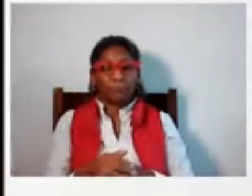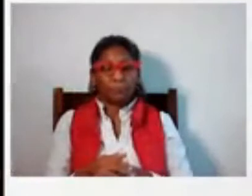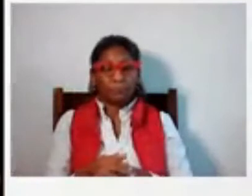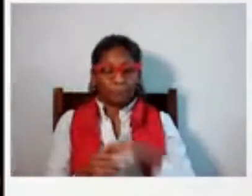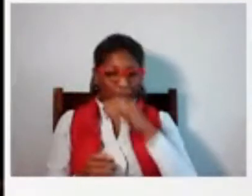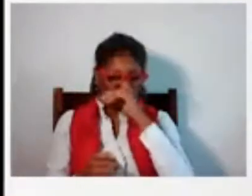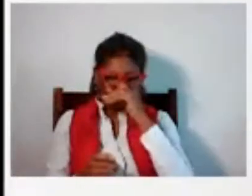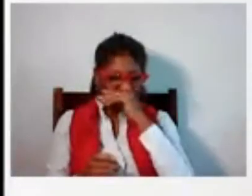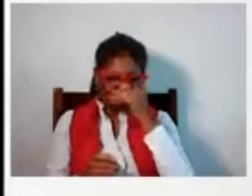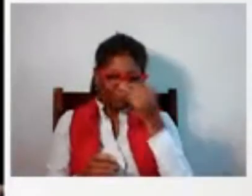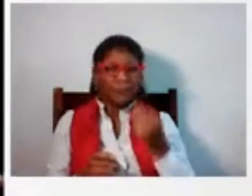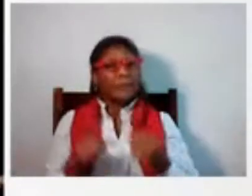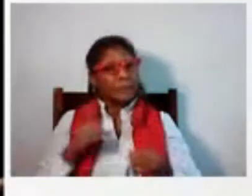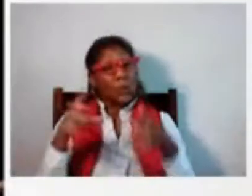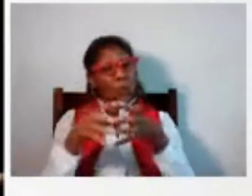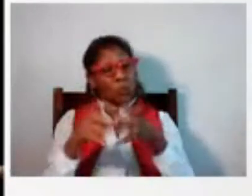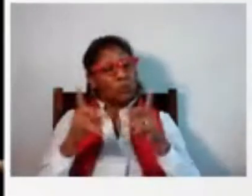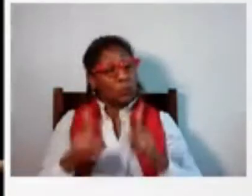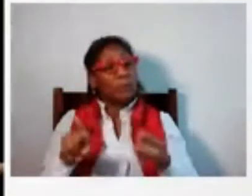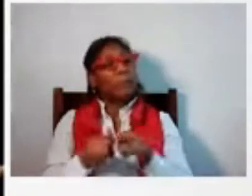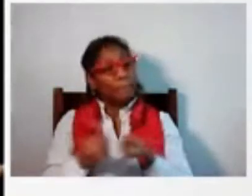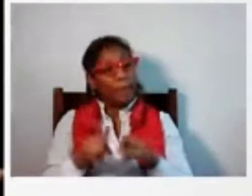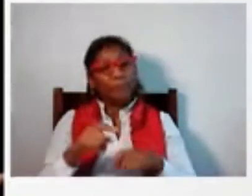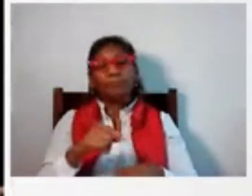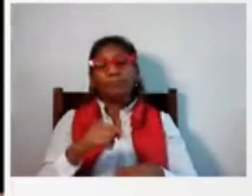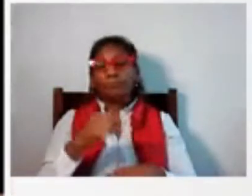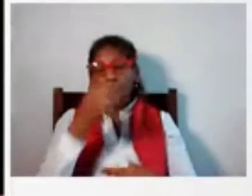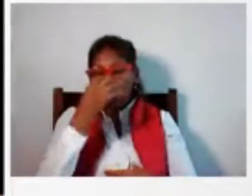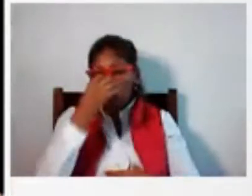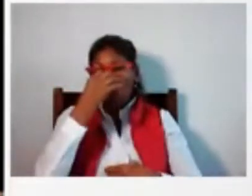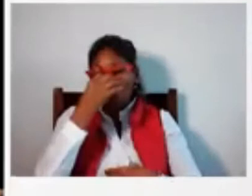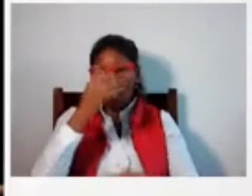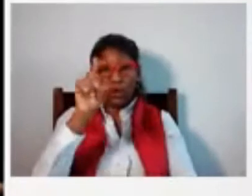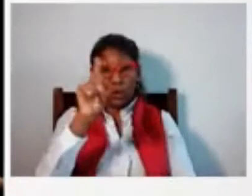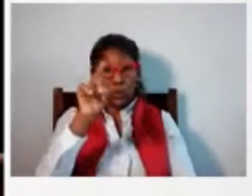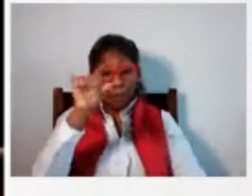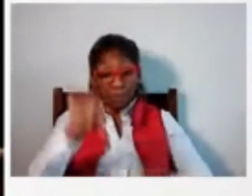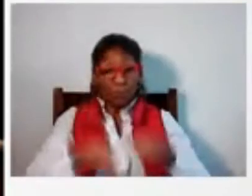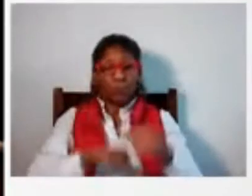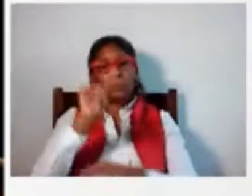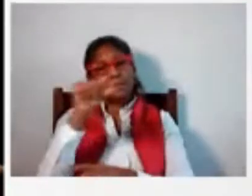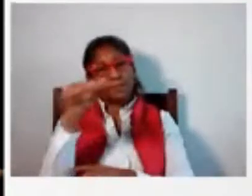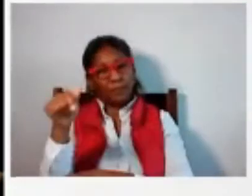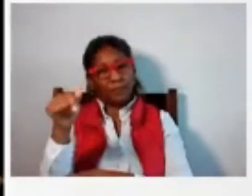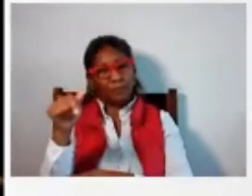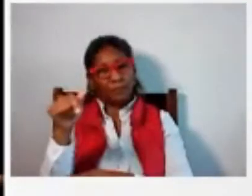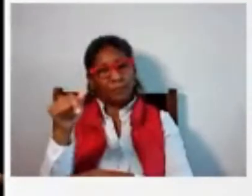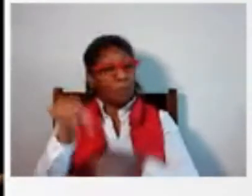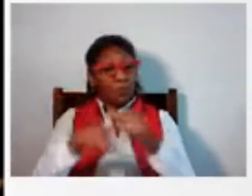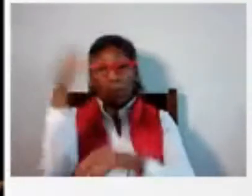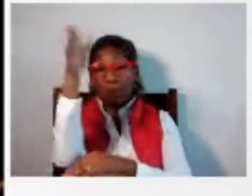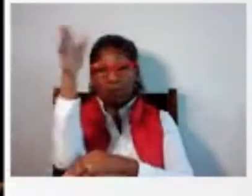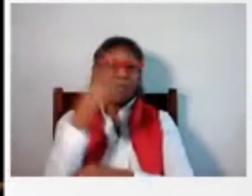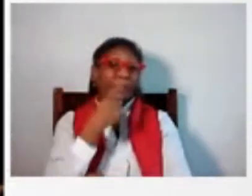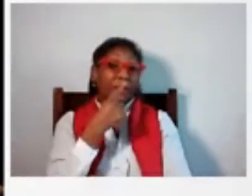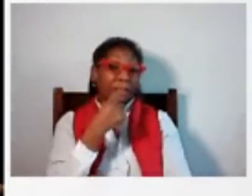síndromes respiratórias agudas graves, passou de 12 para 17, bandeira vermelha. O número de internados